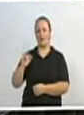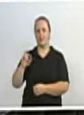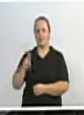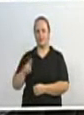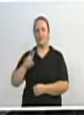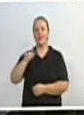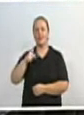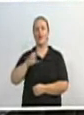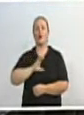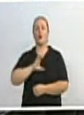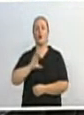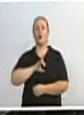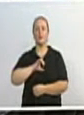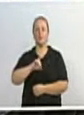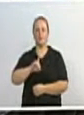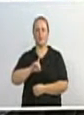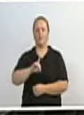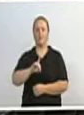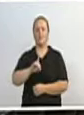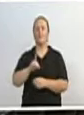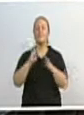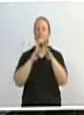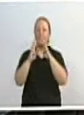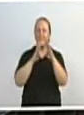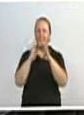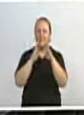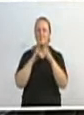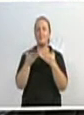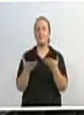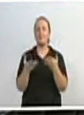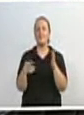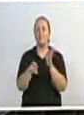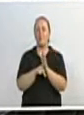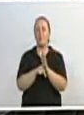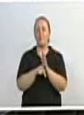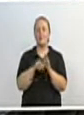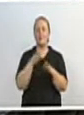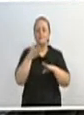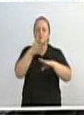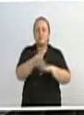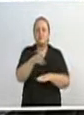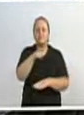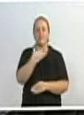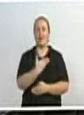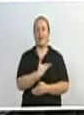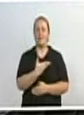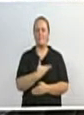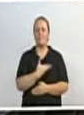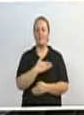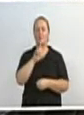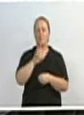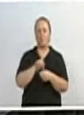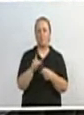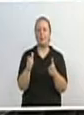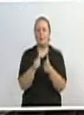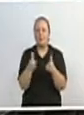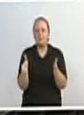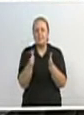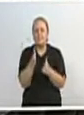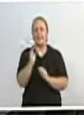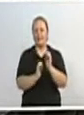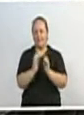Amigos, um dos amigos e fundadores das micro e pequenas empresas do Estado de Santa Catarina e ex-presidente da AMP de Blumenau,